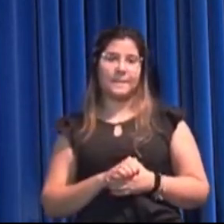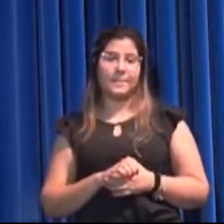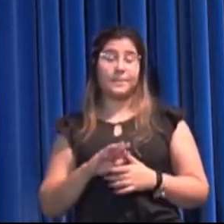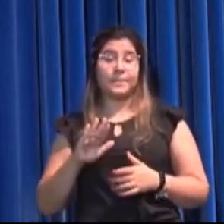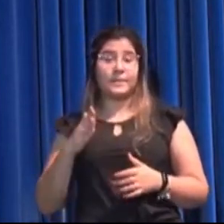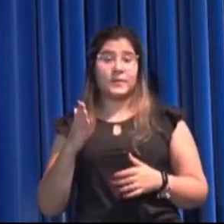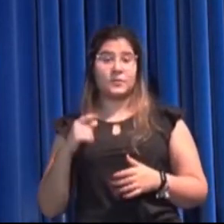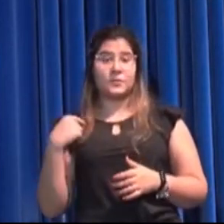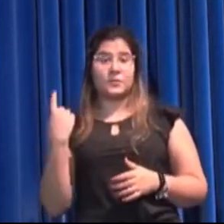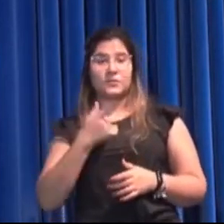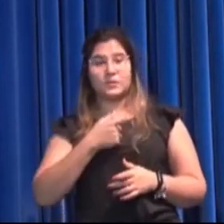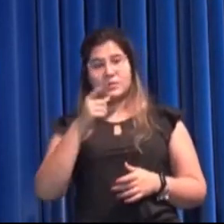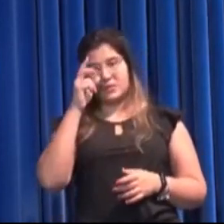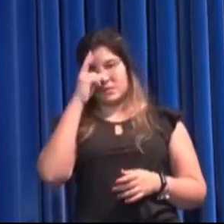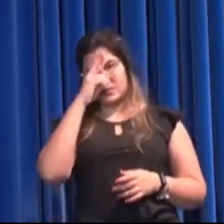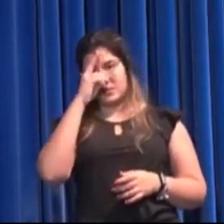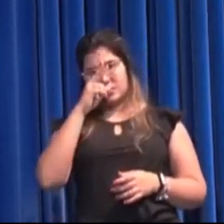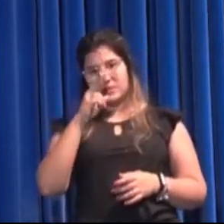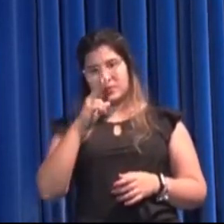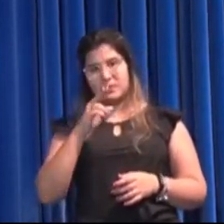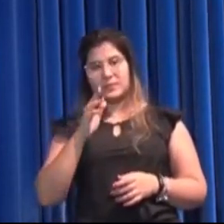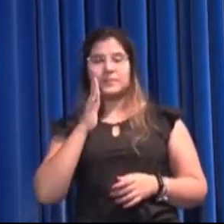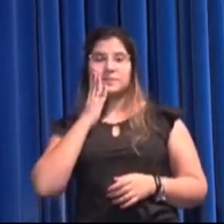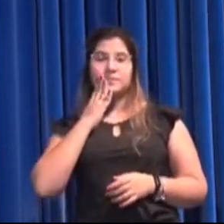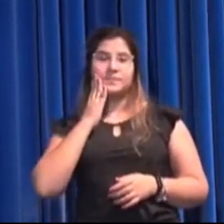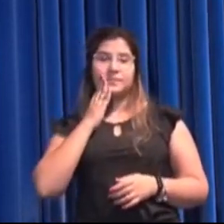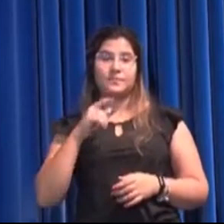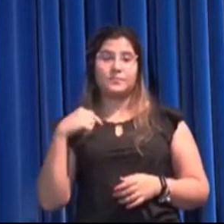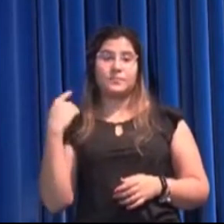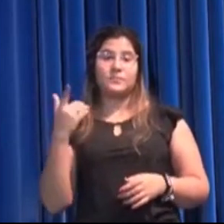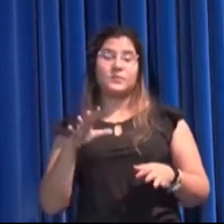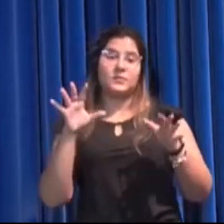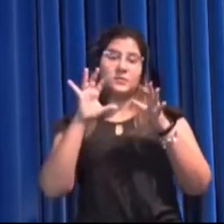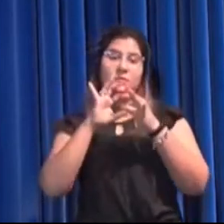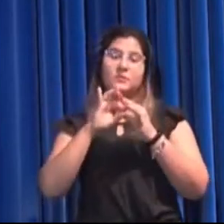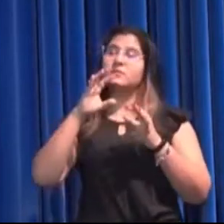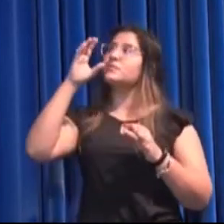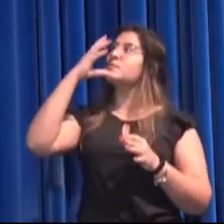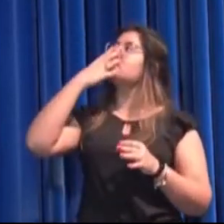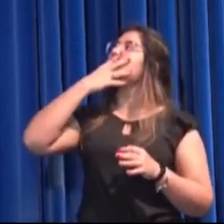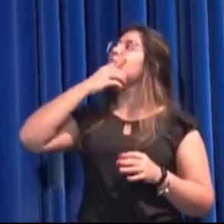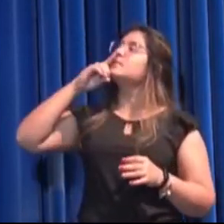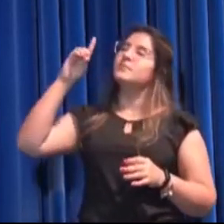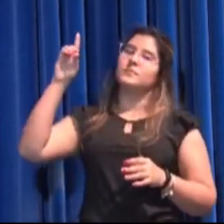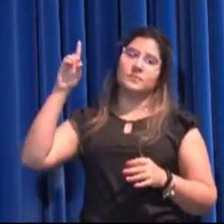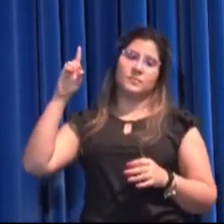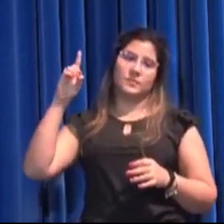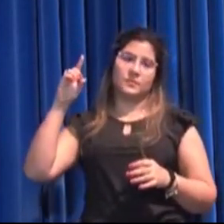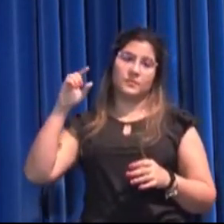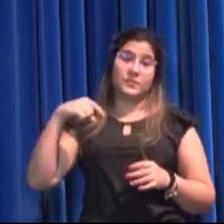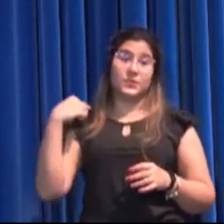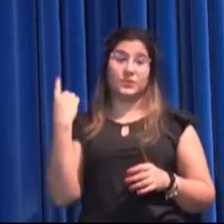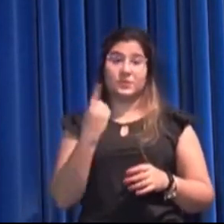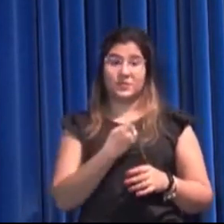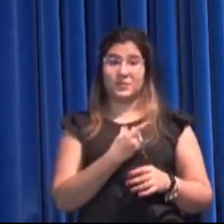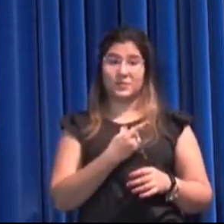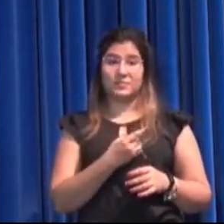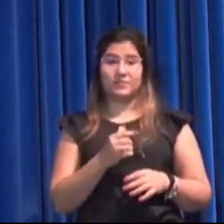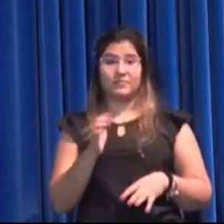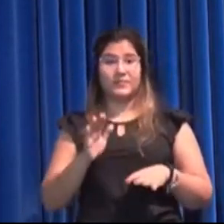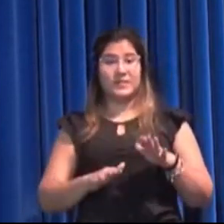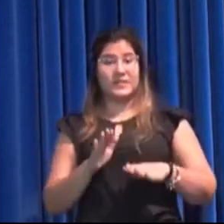Então a nossa história, meus amados, do nosso relacionamento com o Pai, é uma história em que nós muitas vezes